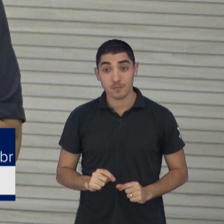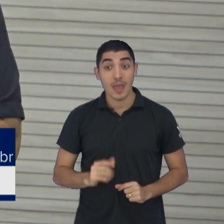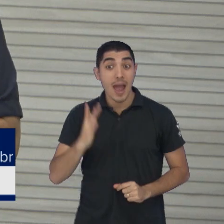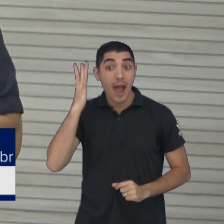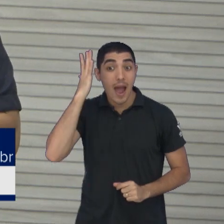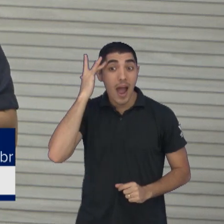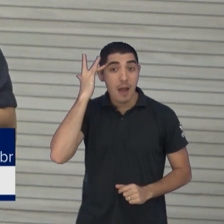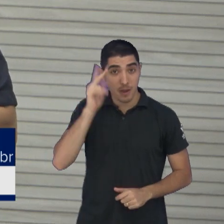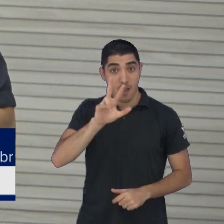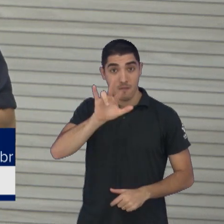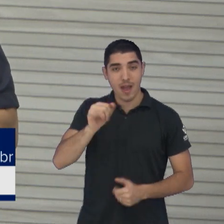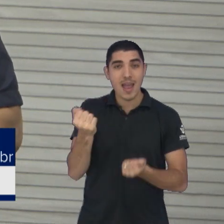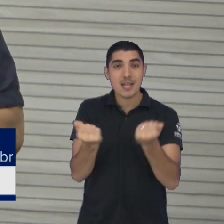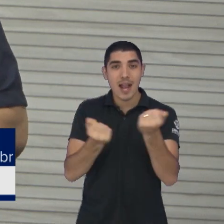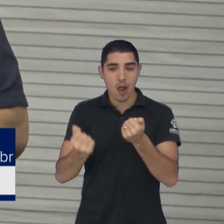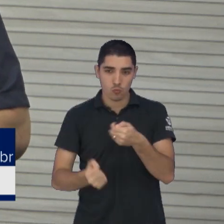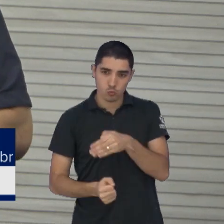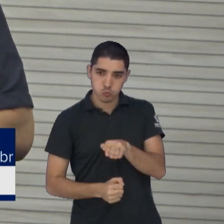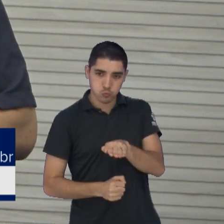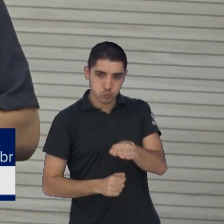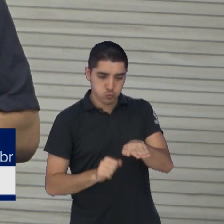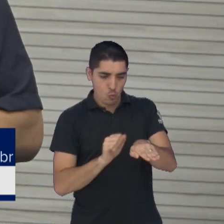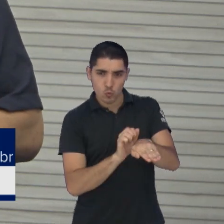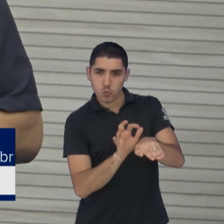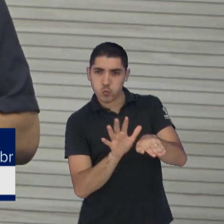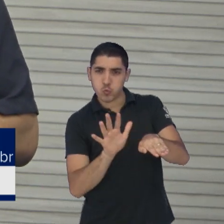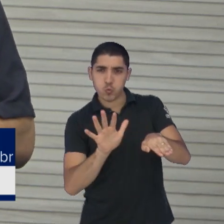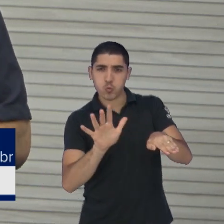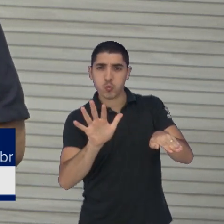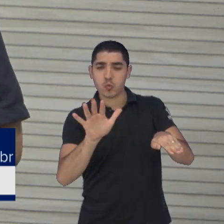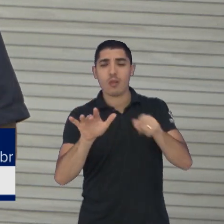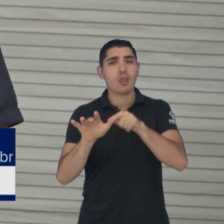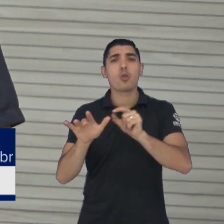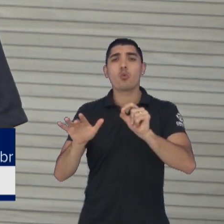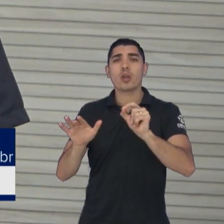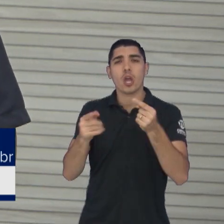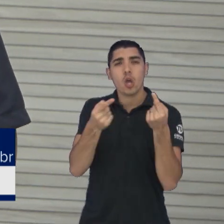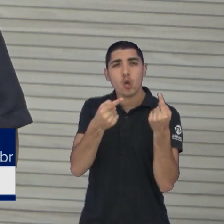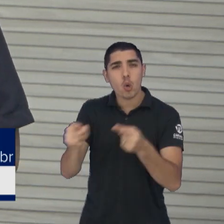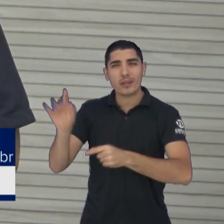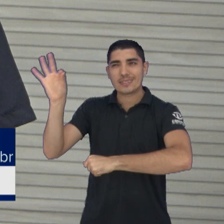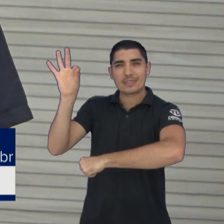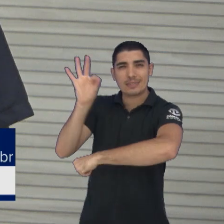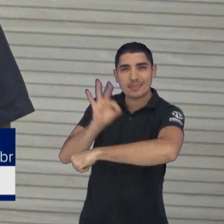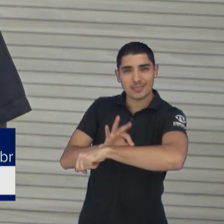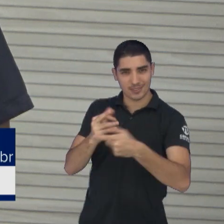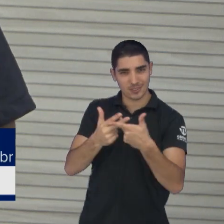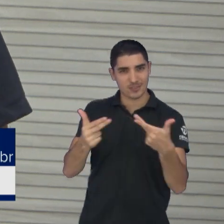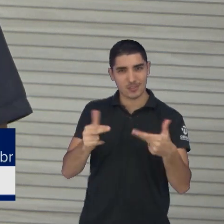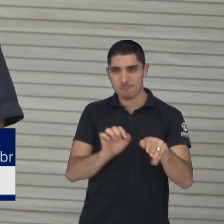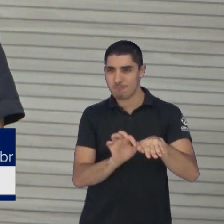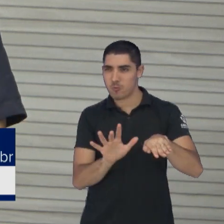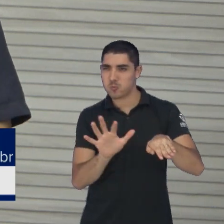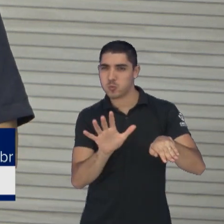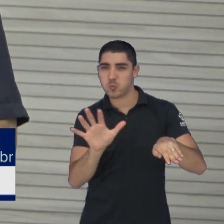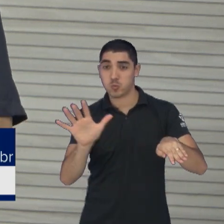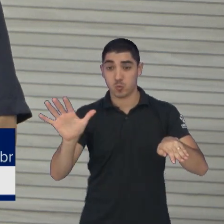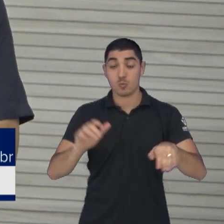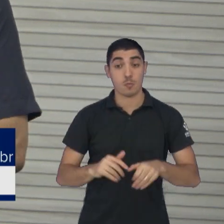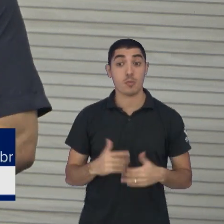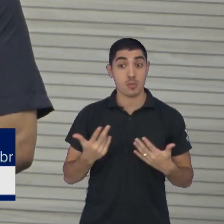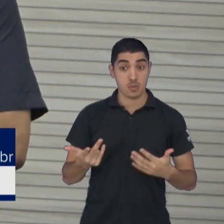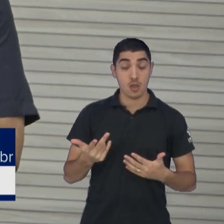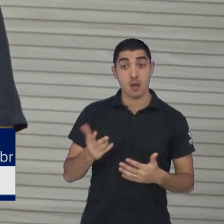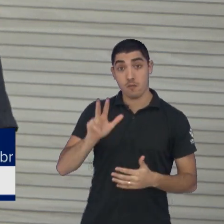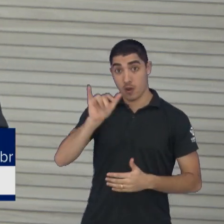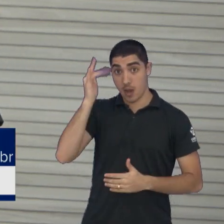amanhã na nossa querida Zona Norte, em diversos bairros. Não vou citar aqui, são muitos bairros, mas a gente vai estar postando,